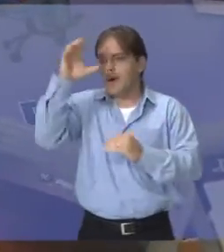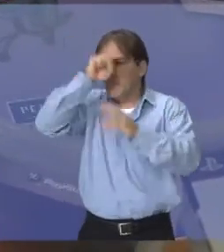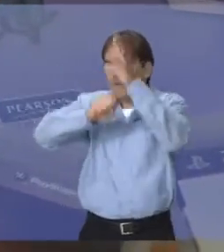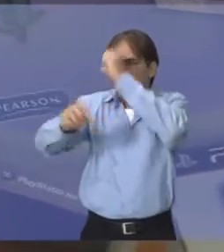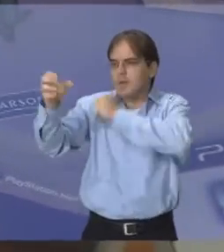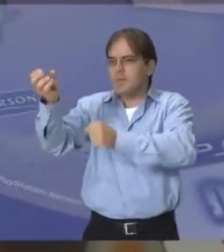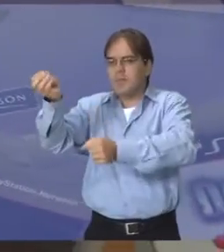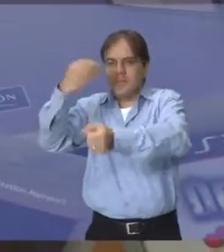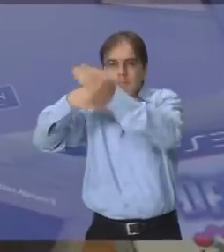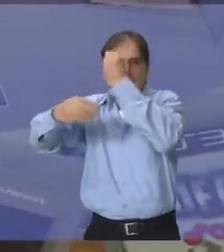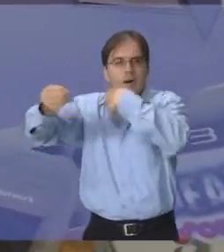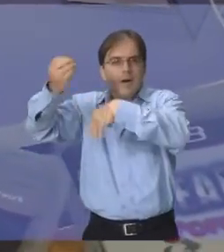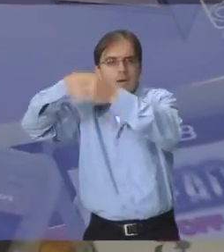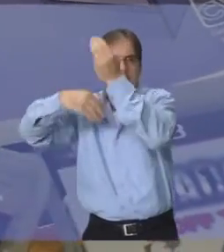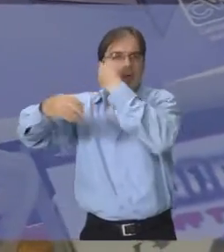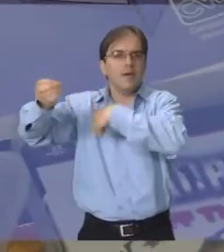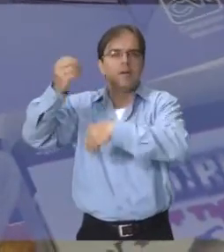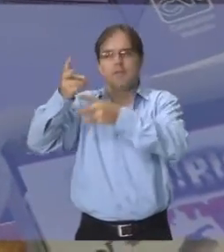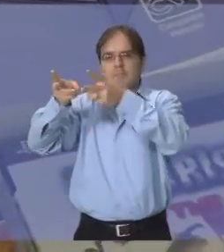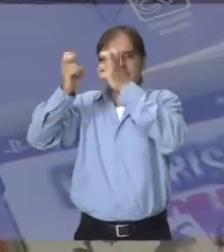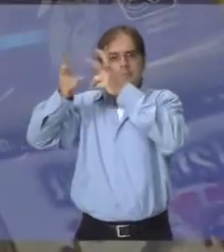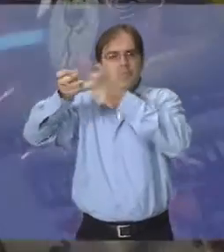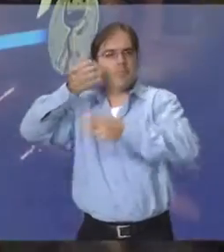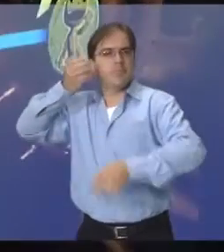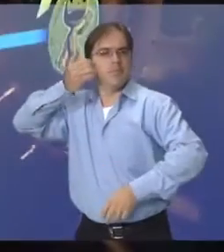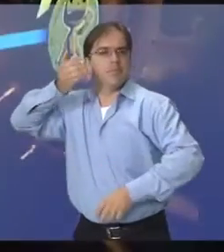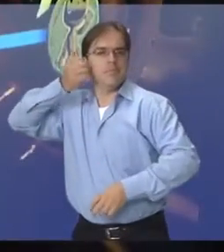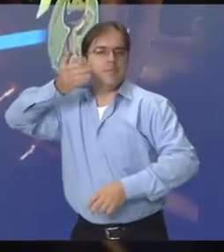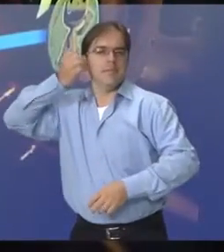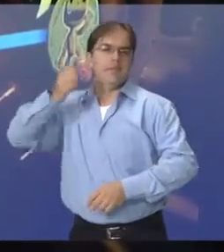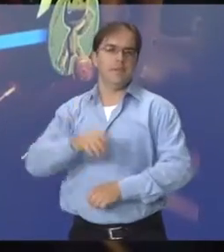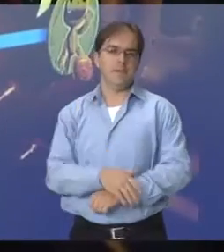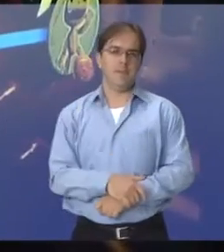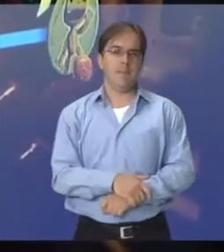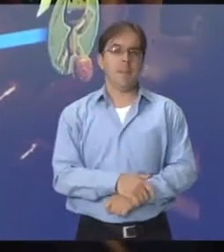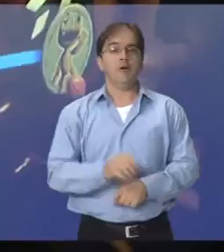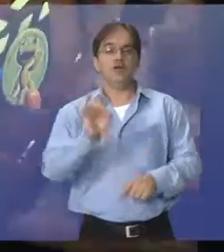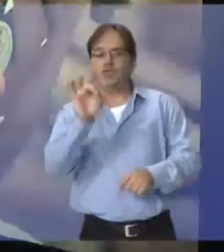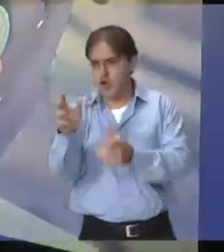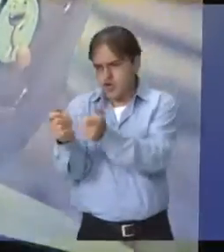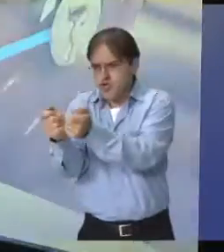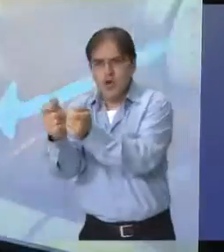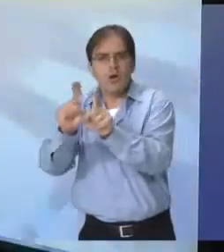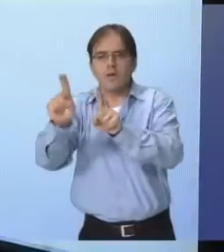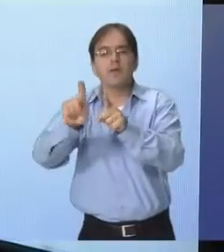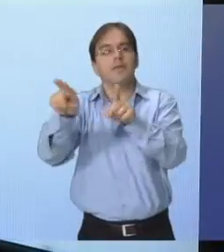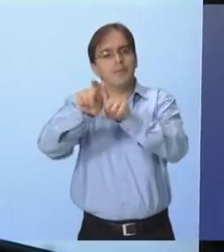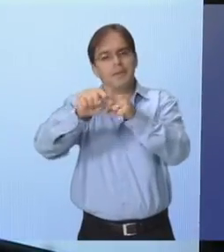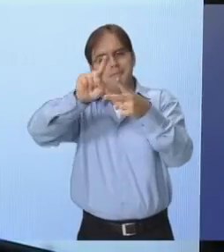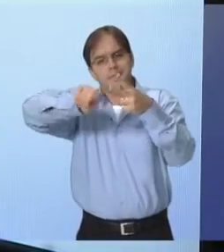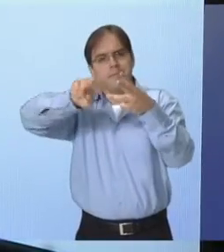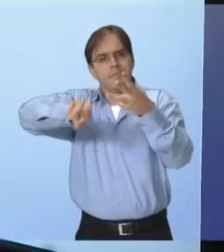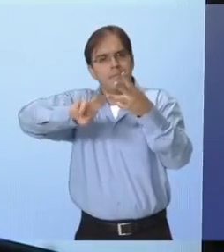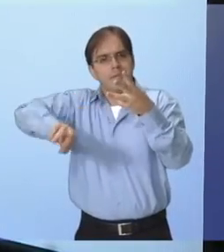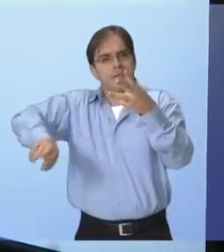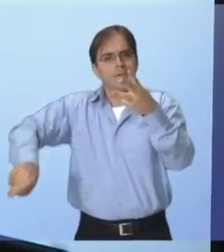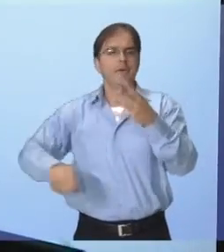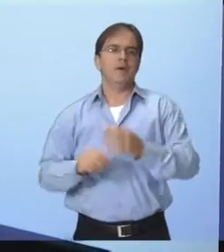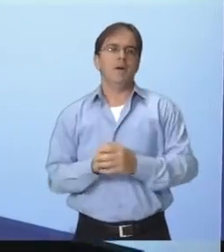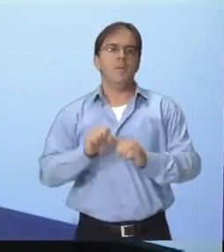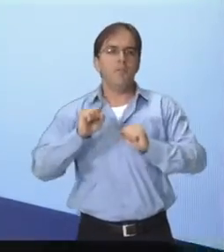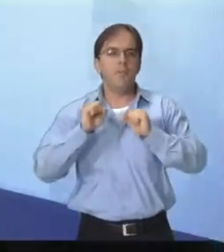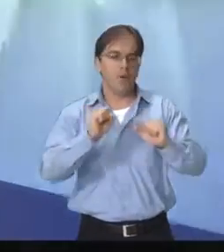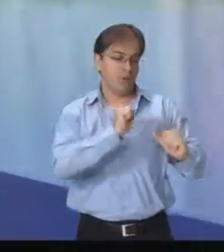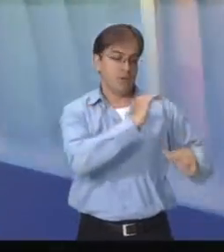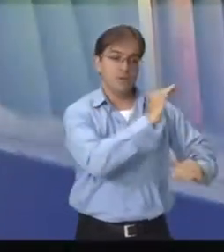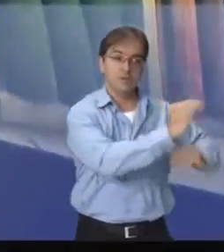está presente. Então, as crianças se interagem não só com os jogos, mas com todas essas plataformas diferentes.